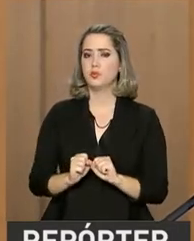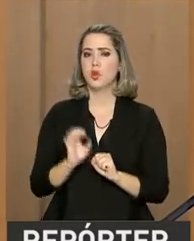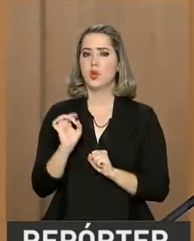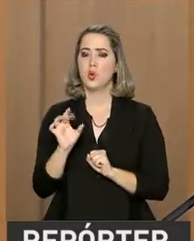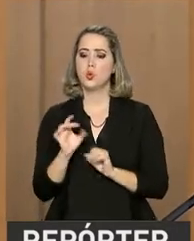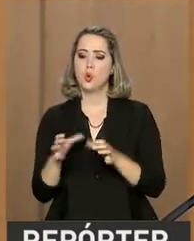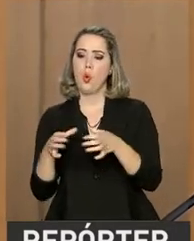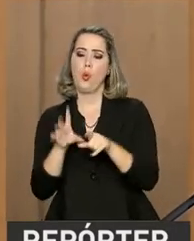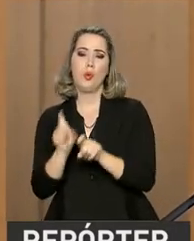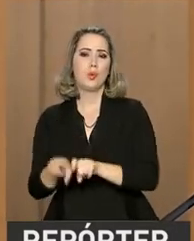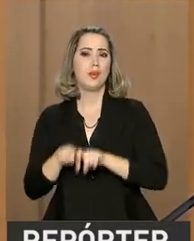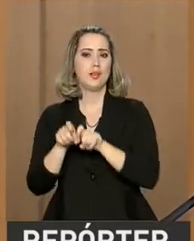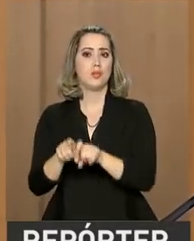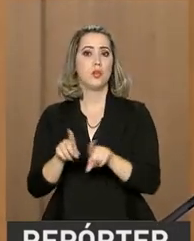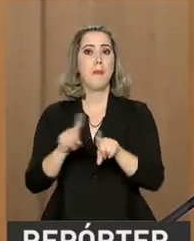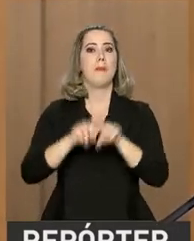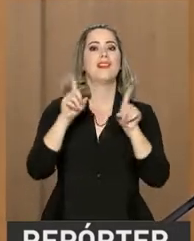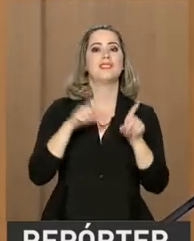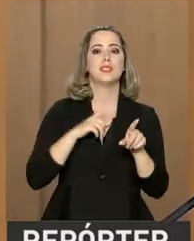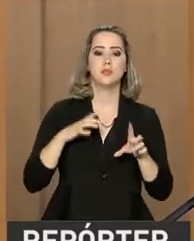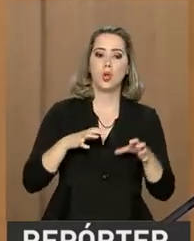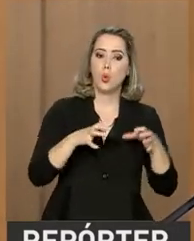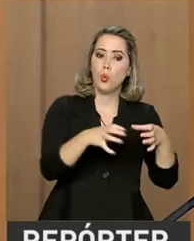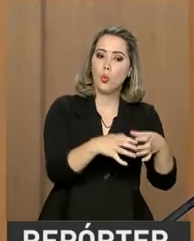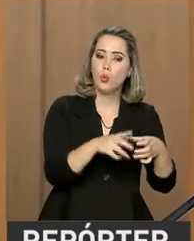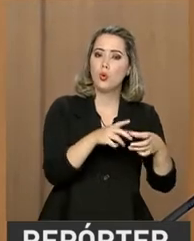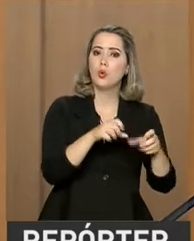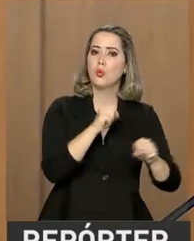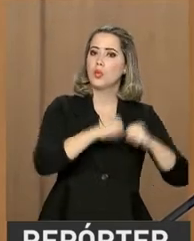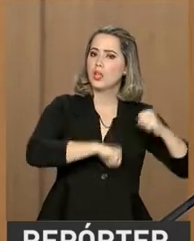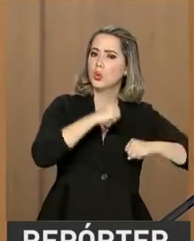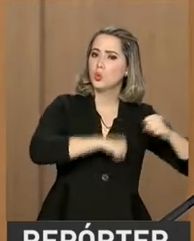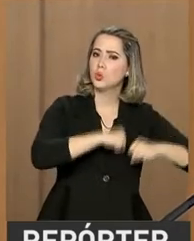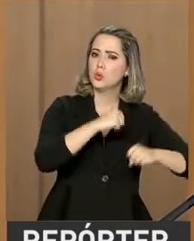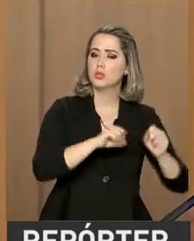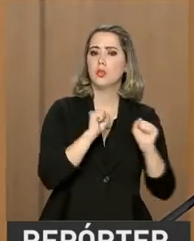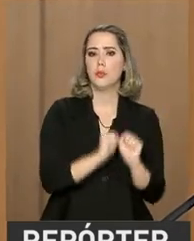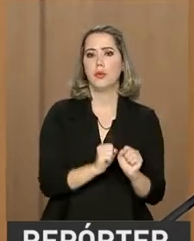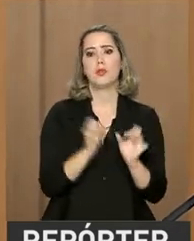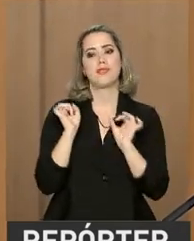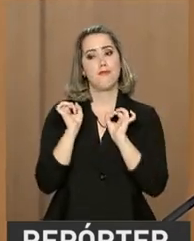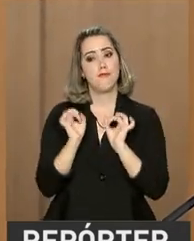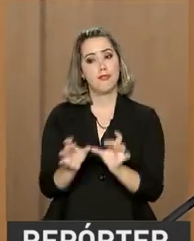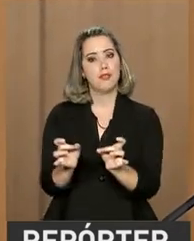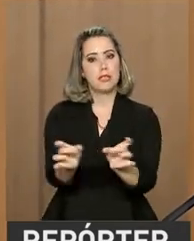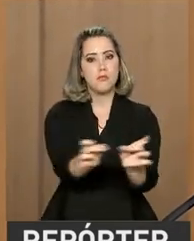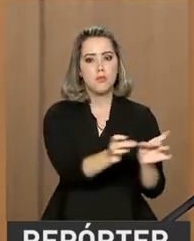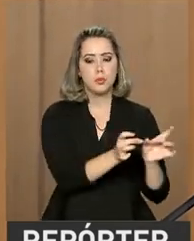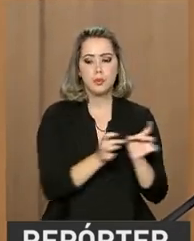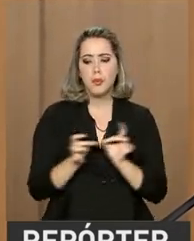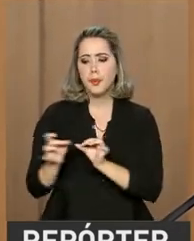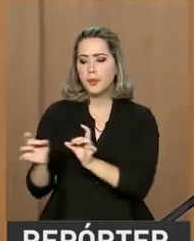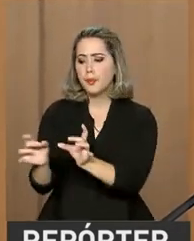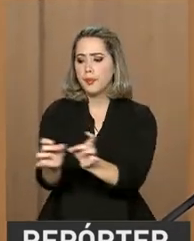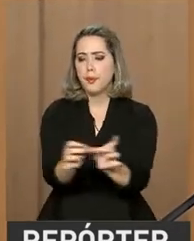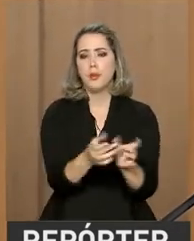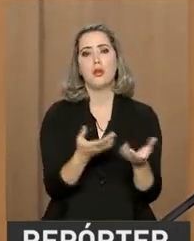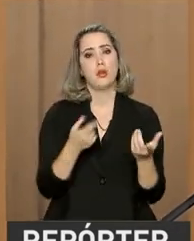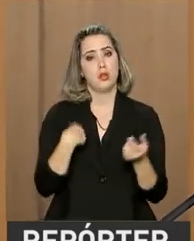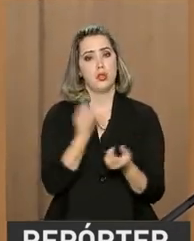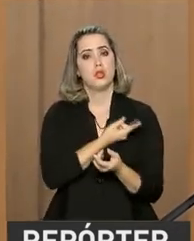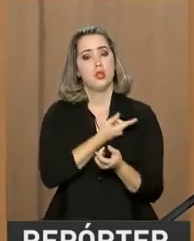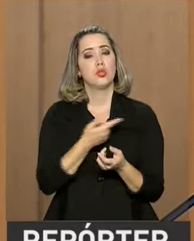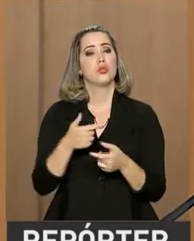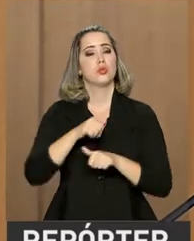o agronegócio mas como a nossa indústria possa ter uma estrutura logística capaz de nos